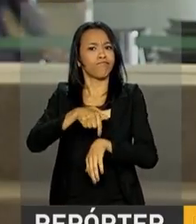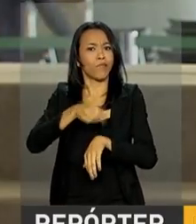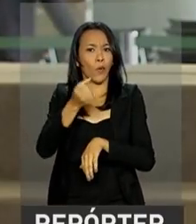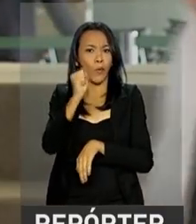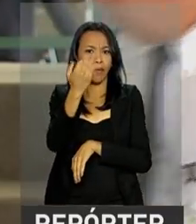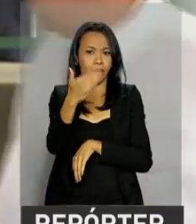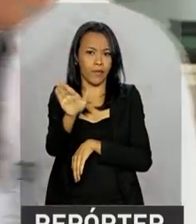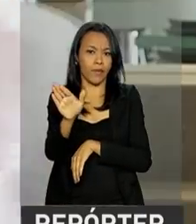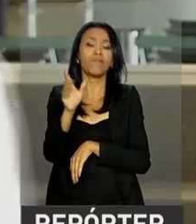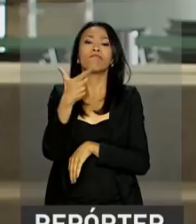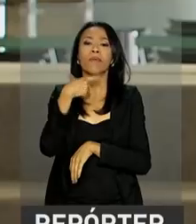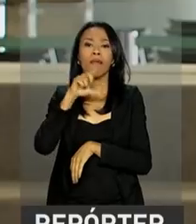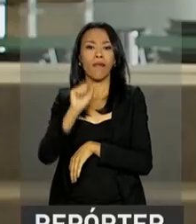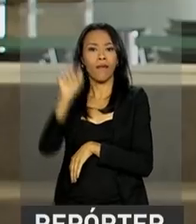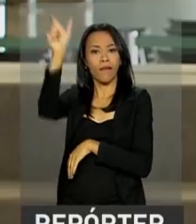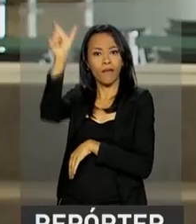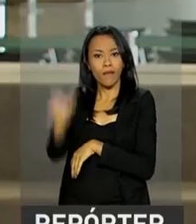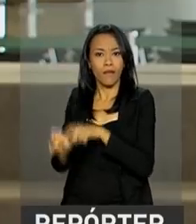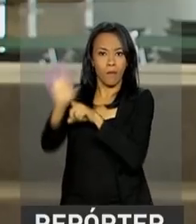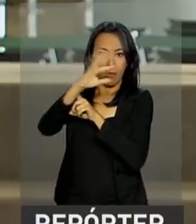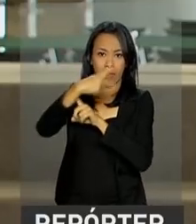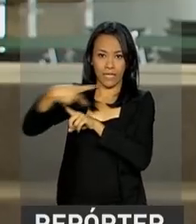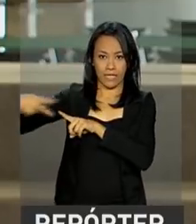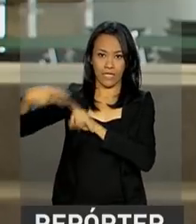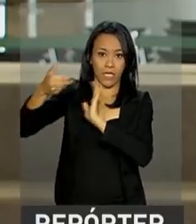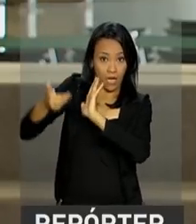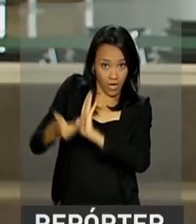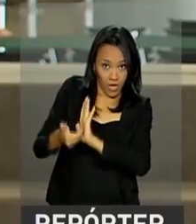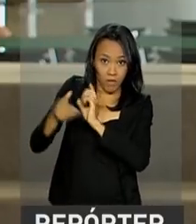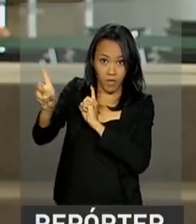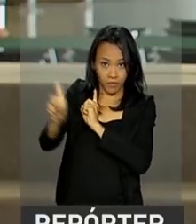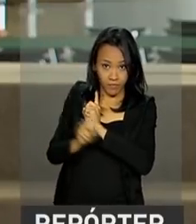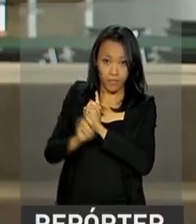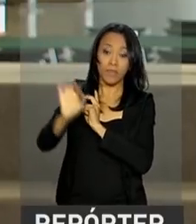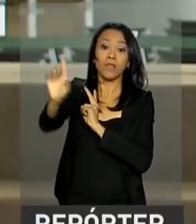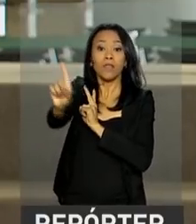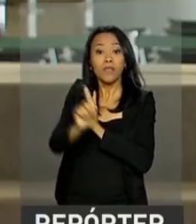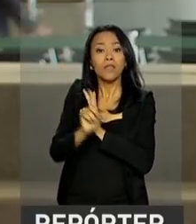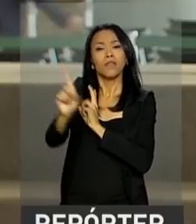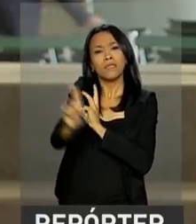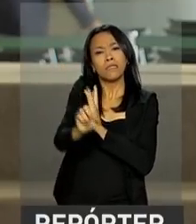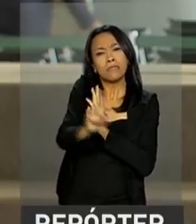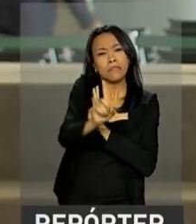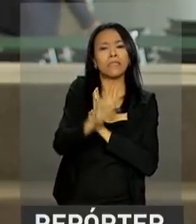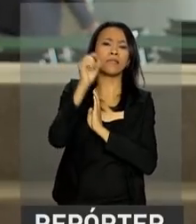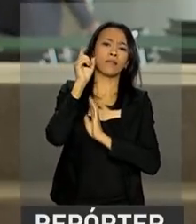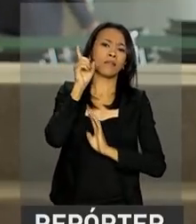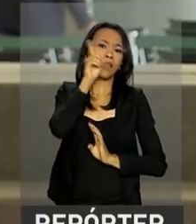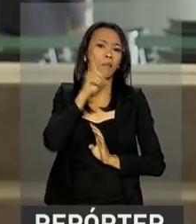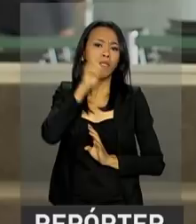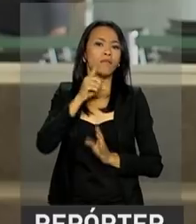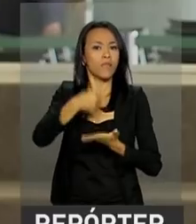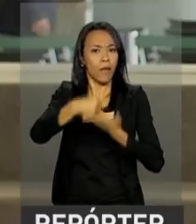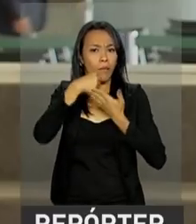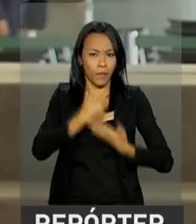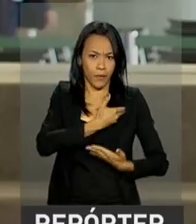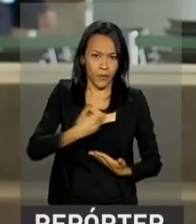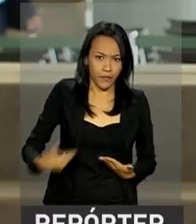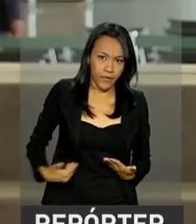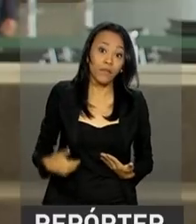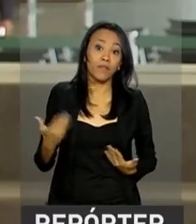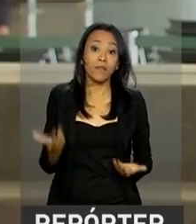reunião com o presidente da câmara rodrigo maia e com deputados líderes da base aliada é essa reunião